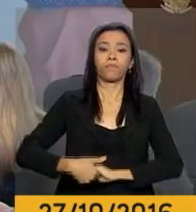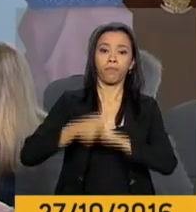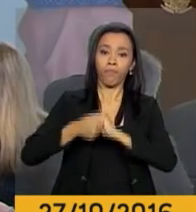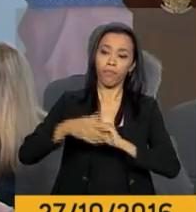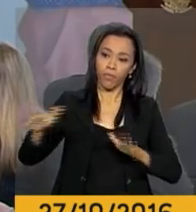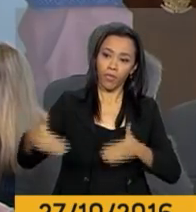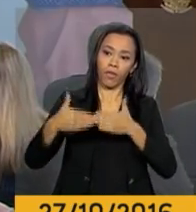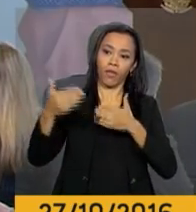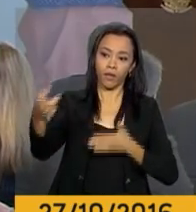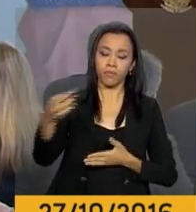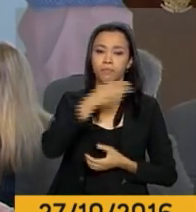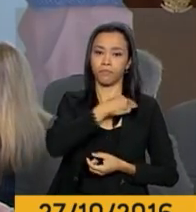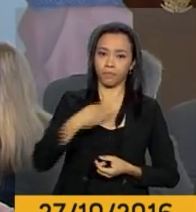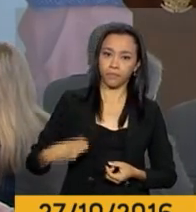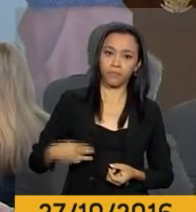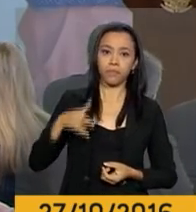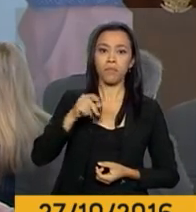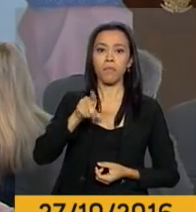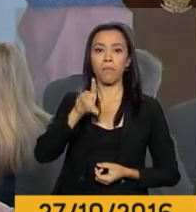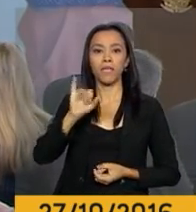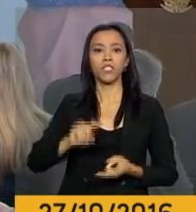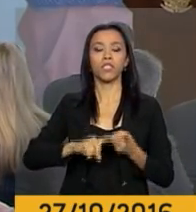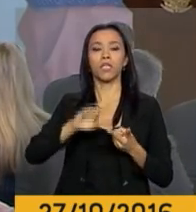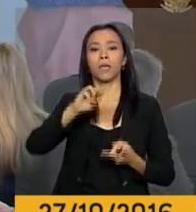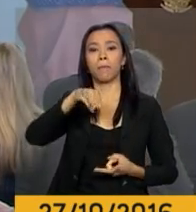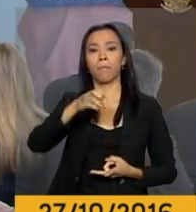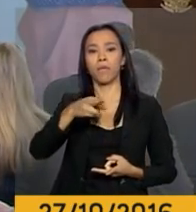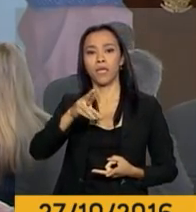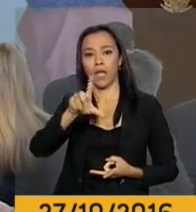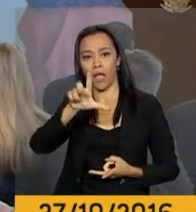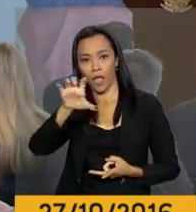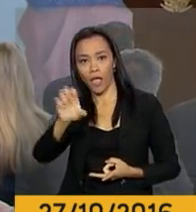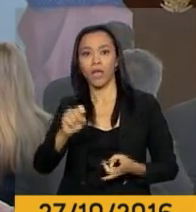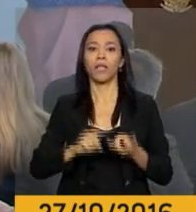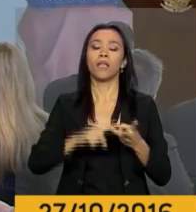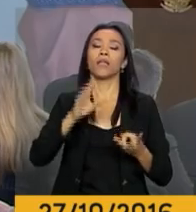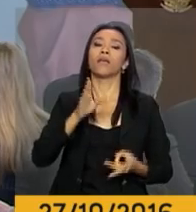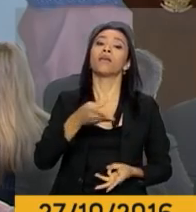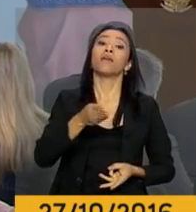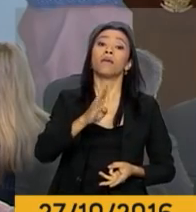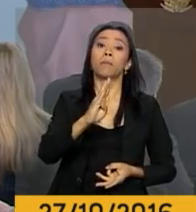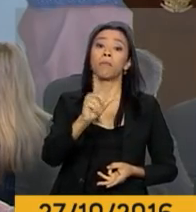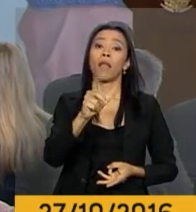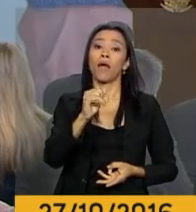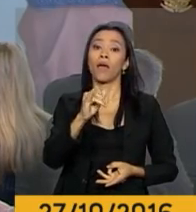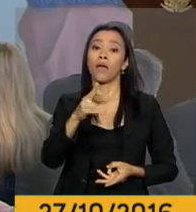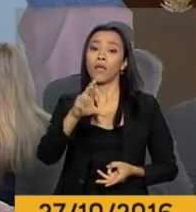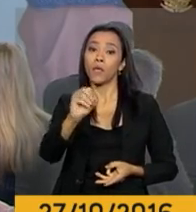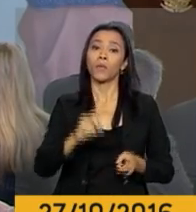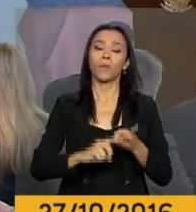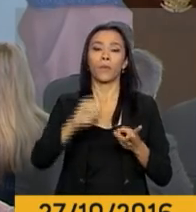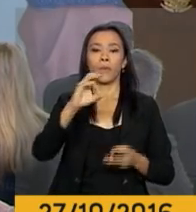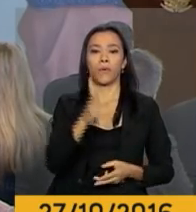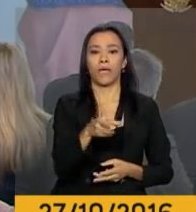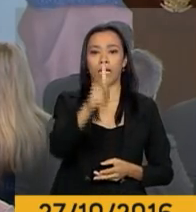Eliseu Padilha, Henrique Meirelles, Blairo Maggi, Gilberto Kassab, Gedel Vieira Lima,